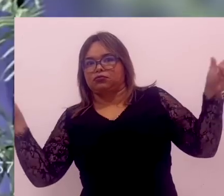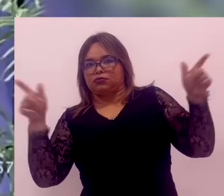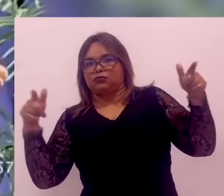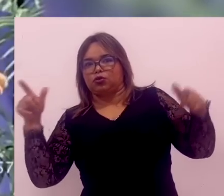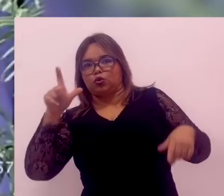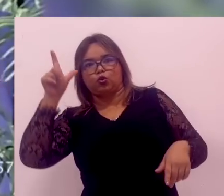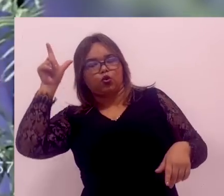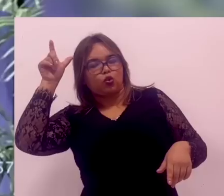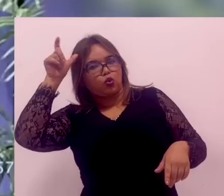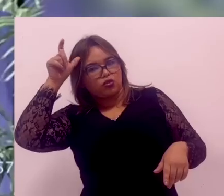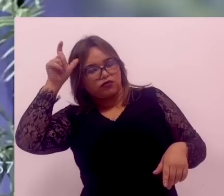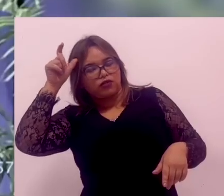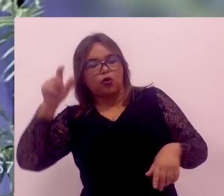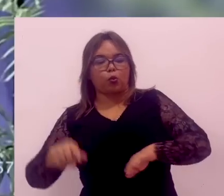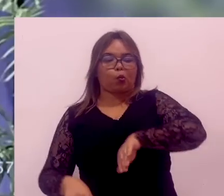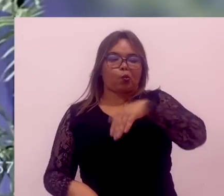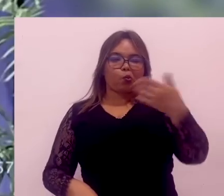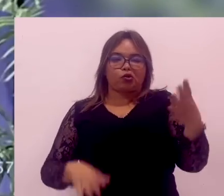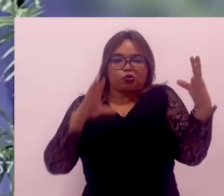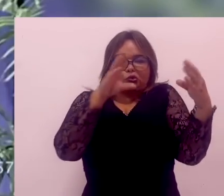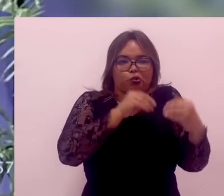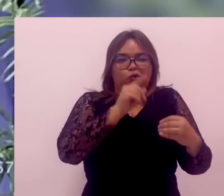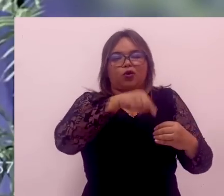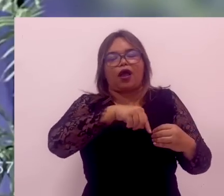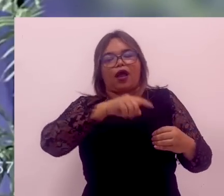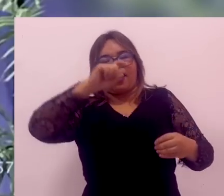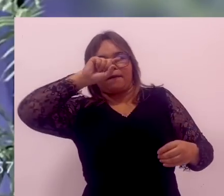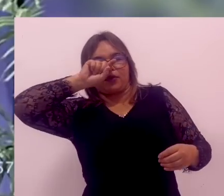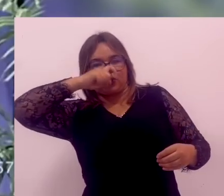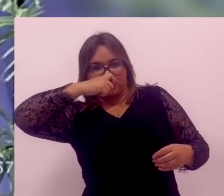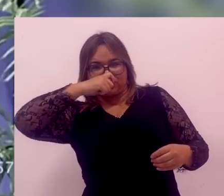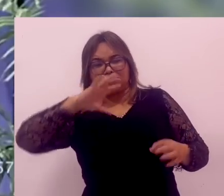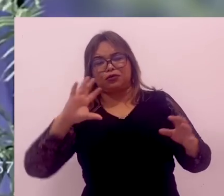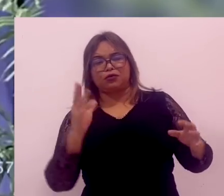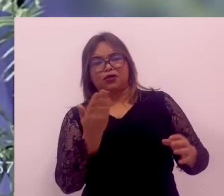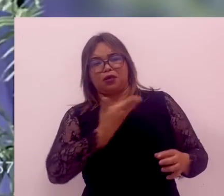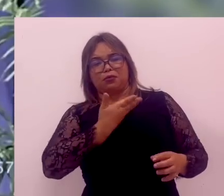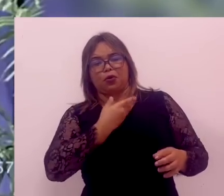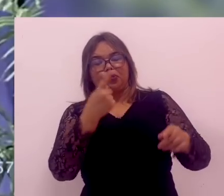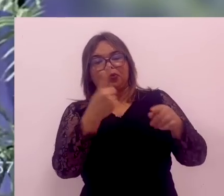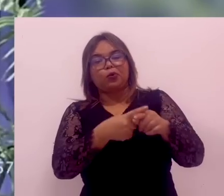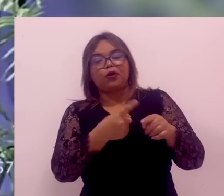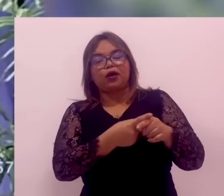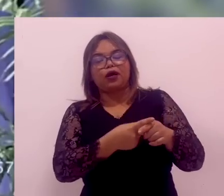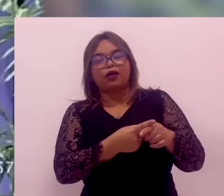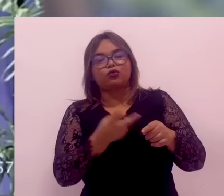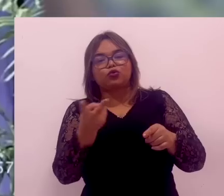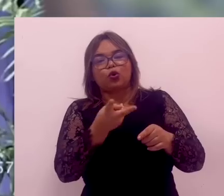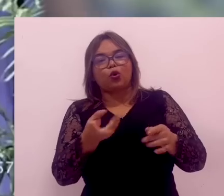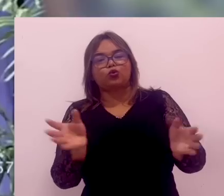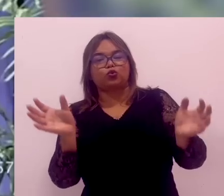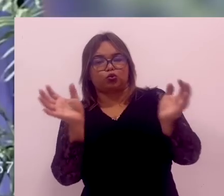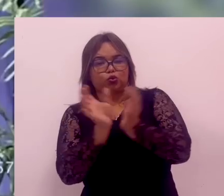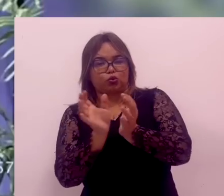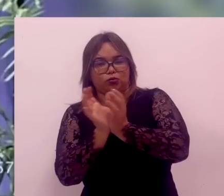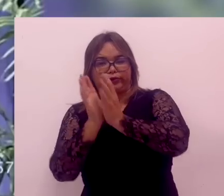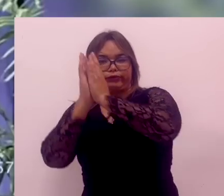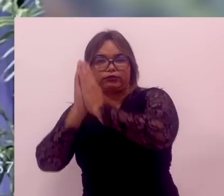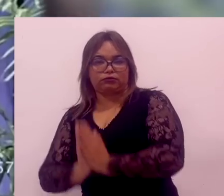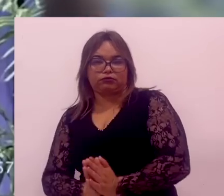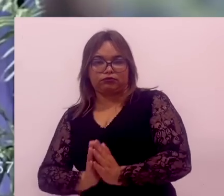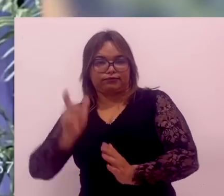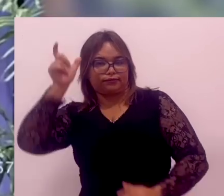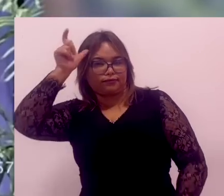seu Deus é o mesmo. Não importa que veículo você use para conhecê-lo, é o mesmo Deus. As chaves cósmicas,